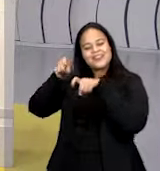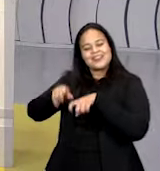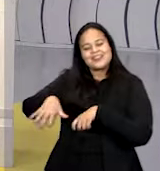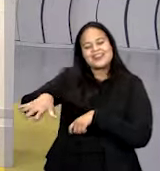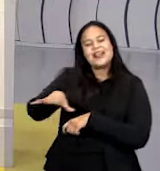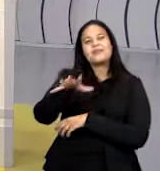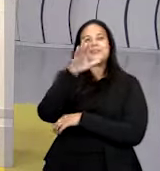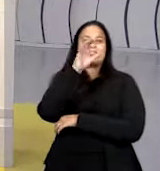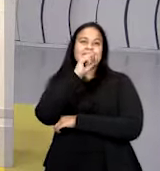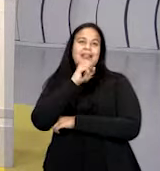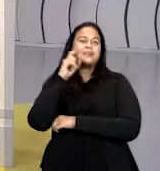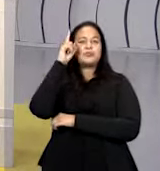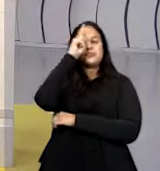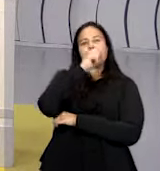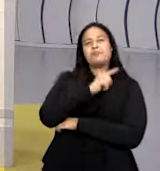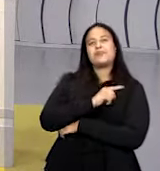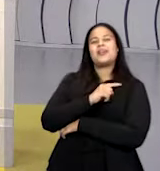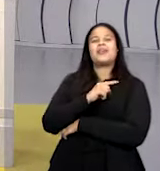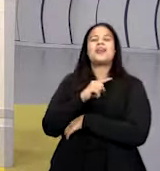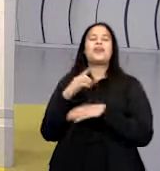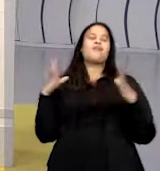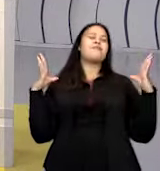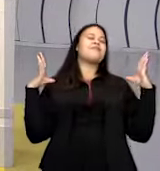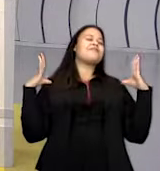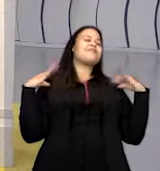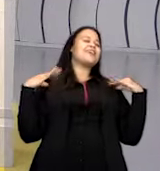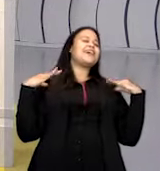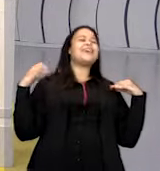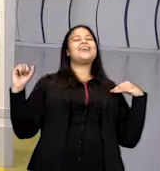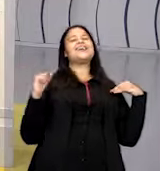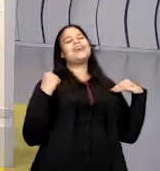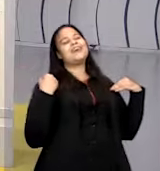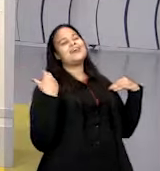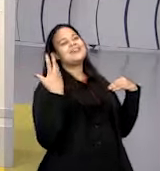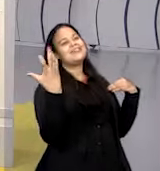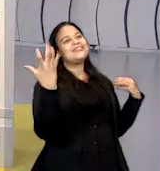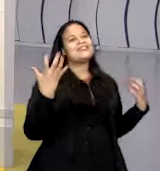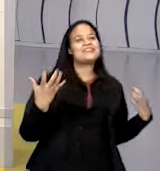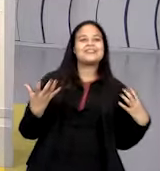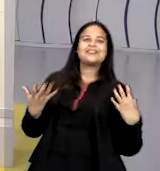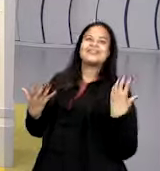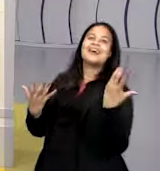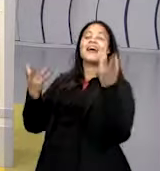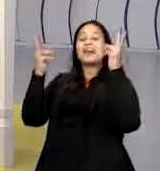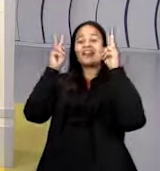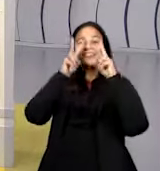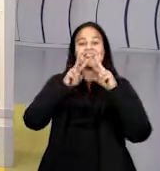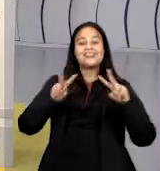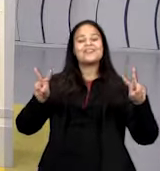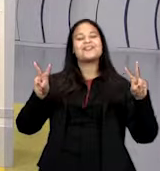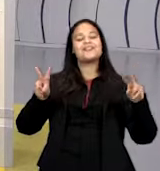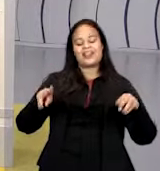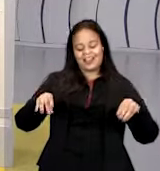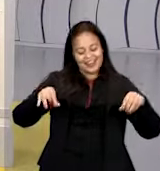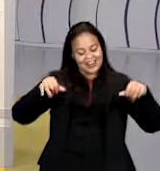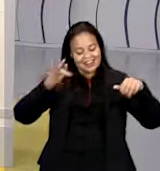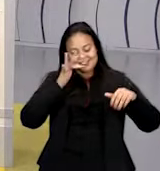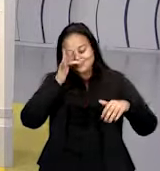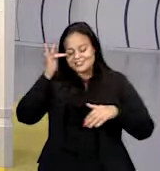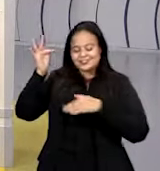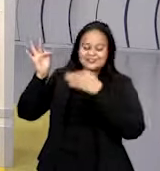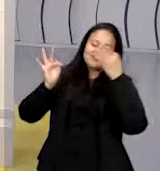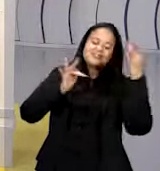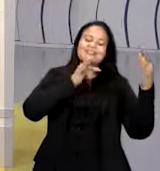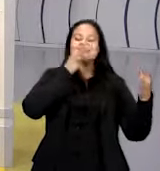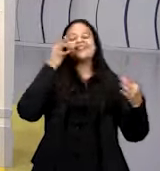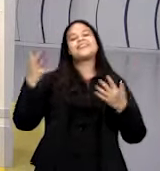semana, passar as minhas férias, é tanta natureza que a gente vê, é tanta plantação, tanta